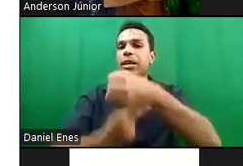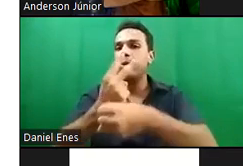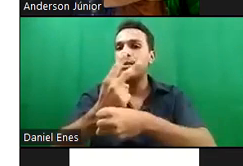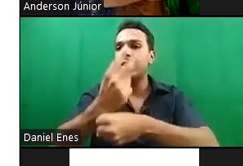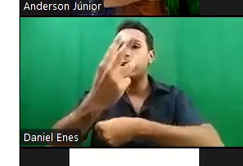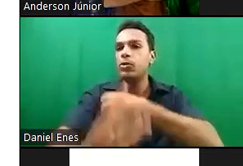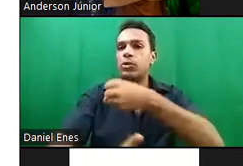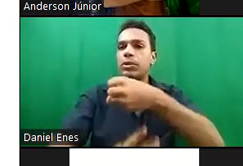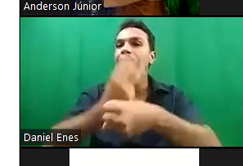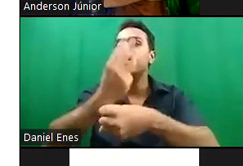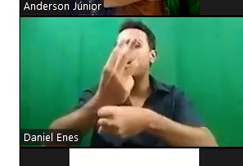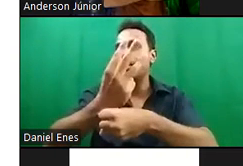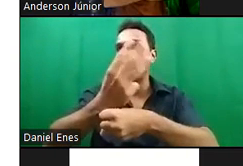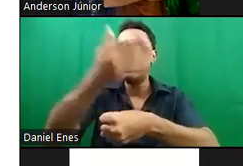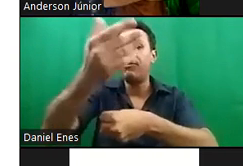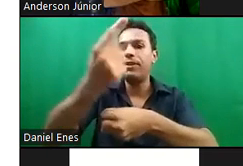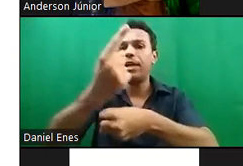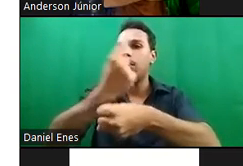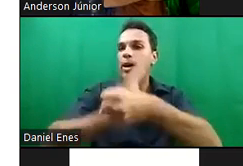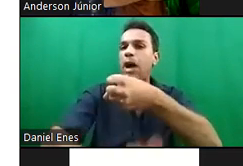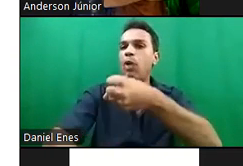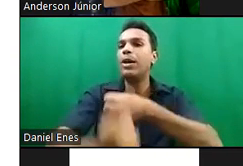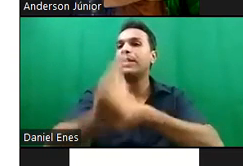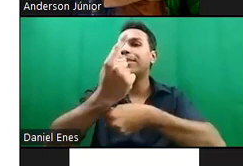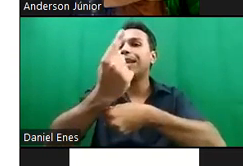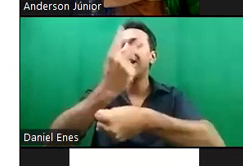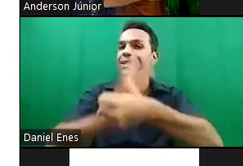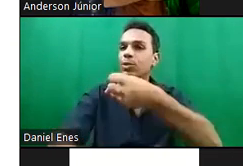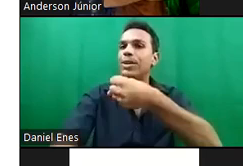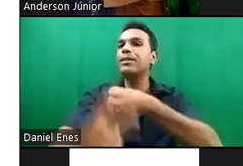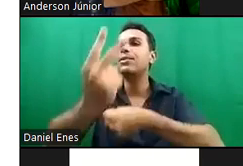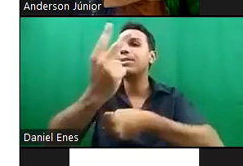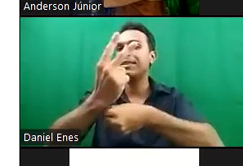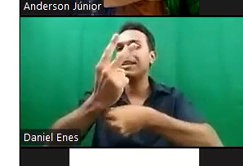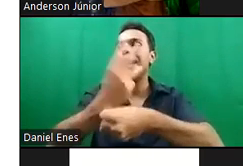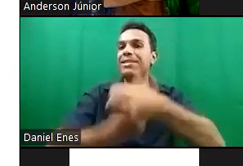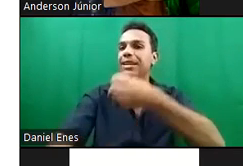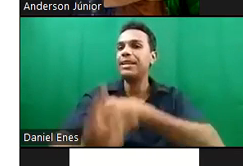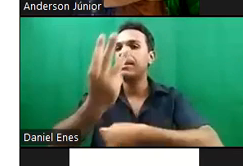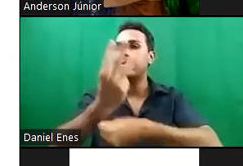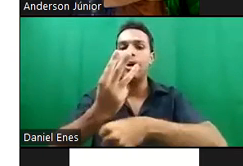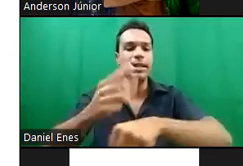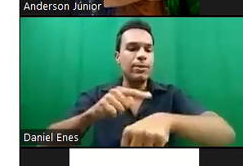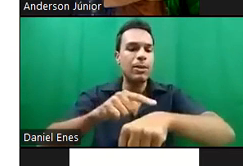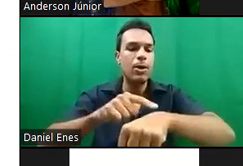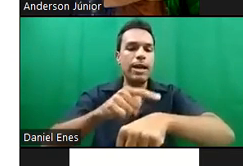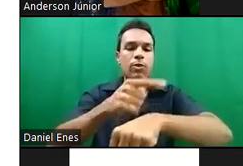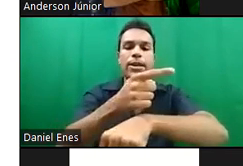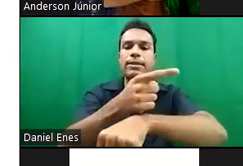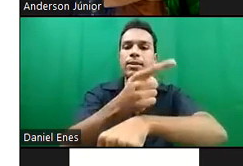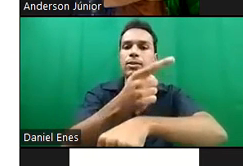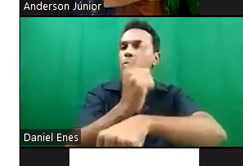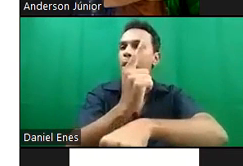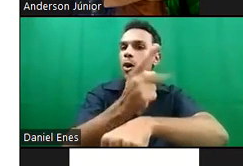daqui a 2 anos, 3 anos, para frente, ó. Há 1 ano atrás, há 2 anos atrás, há 3 anos. Que horas são agora?